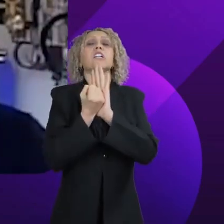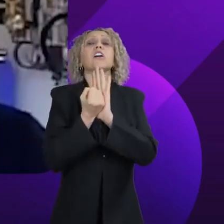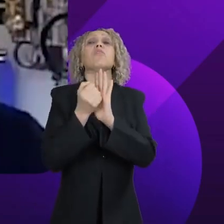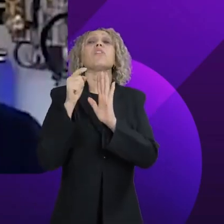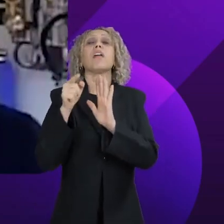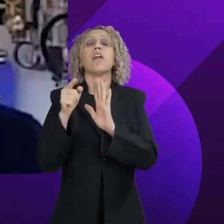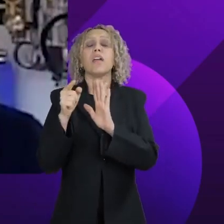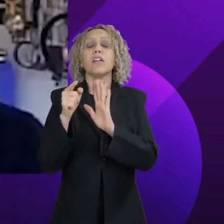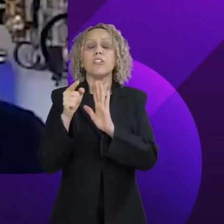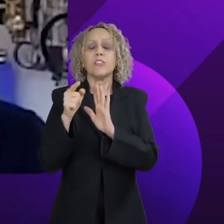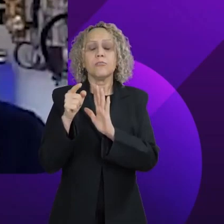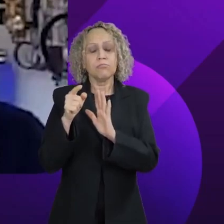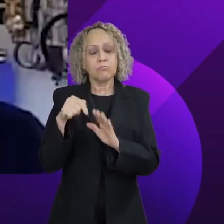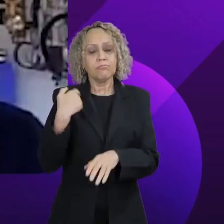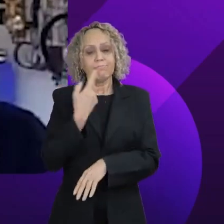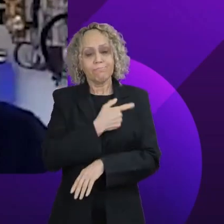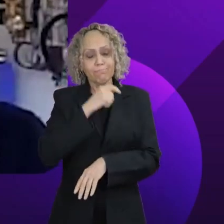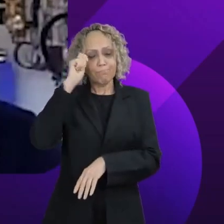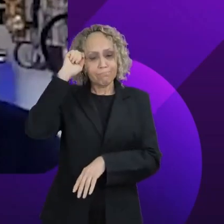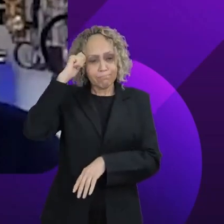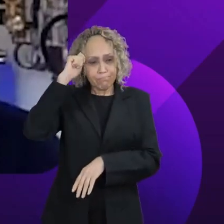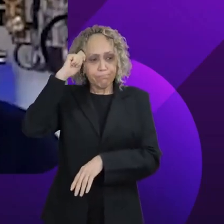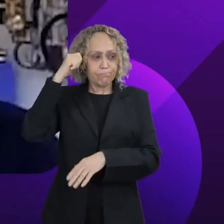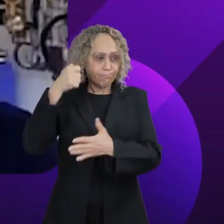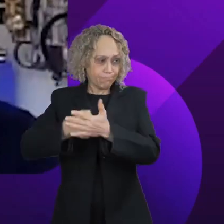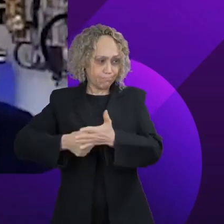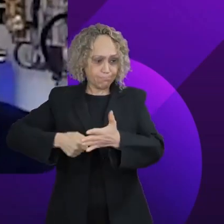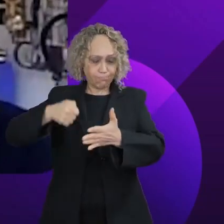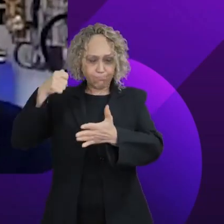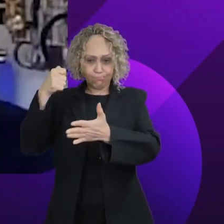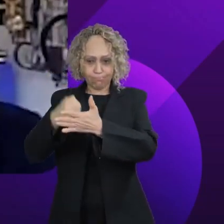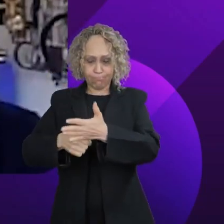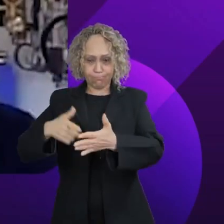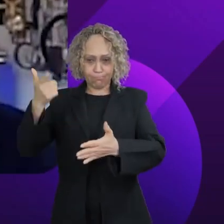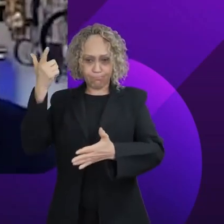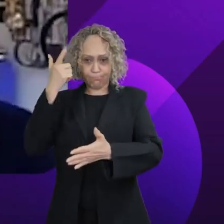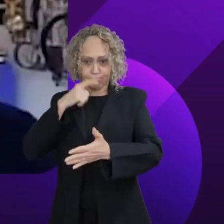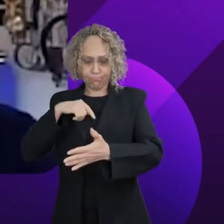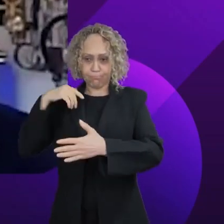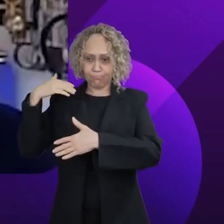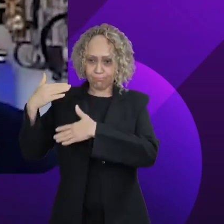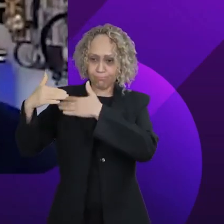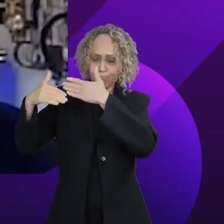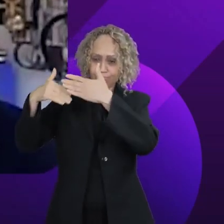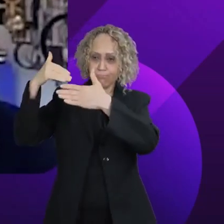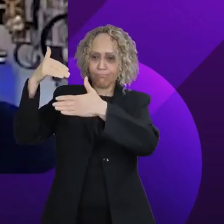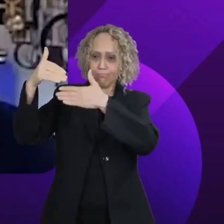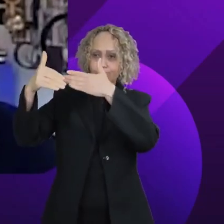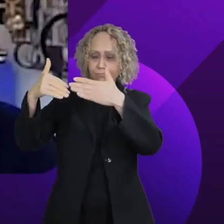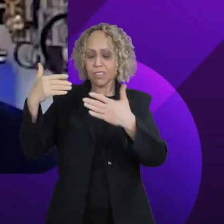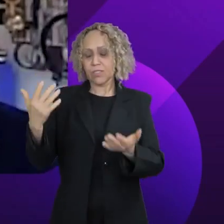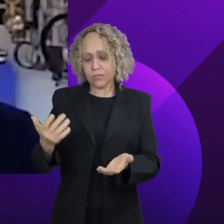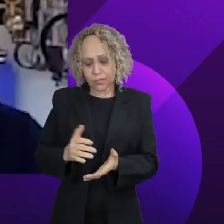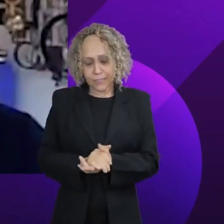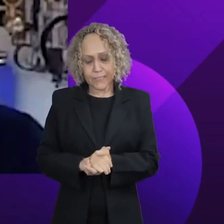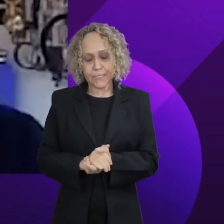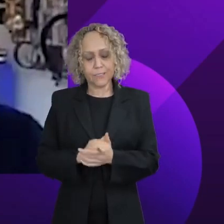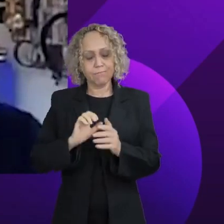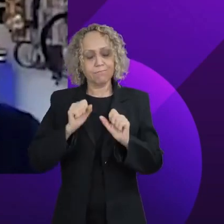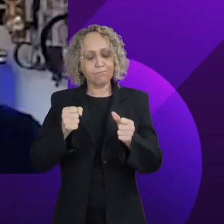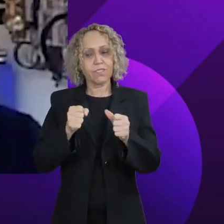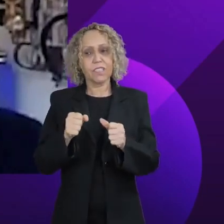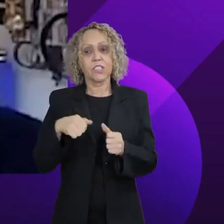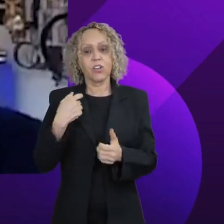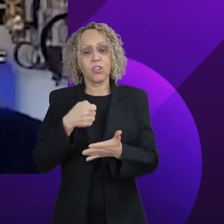a perspectiva que deve vigorar, e nós lutamos para isso, de que ser